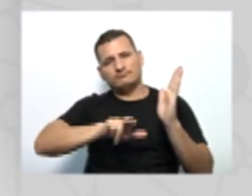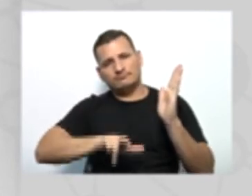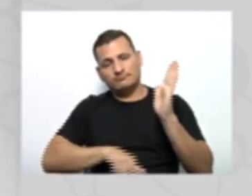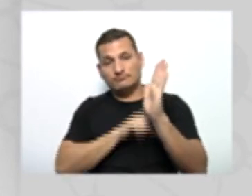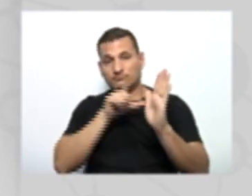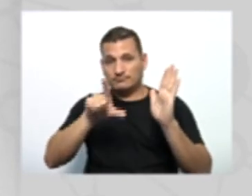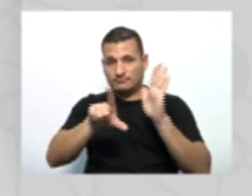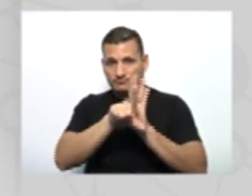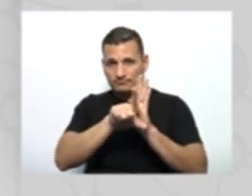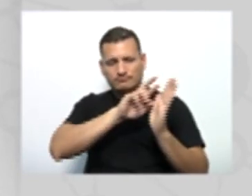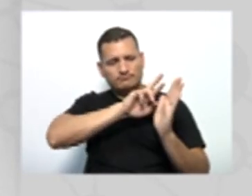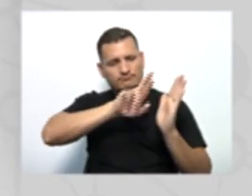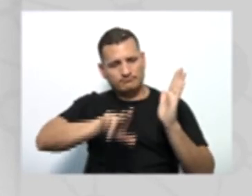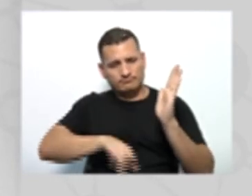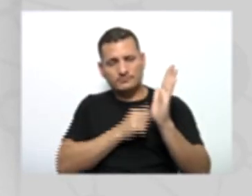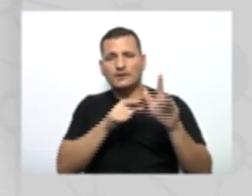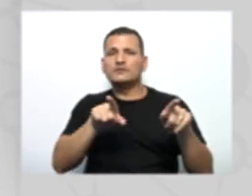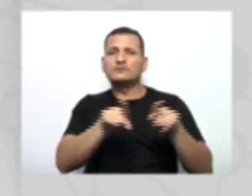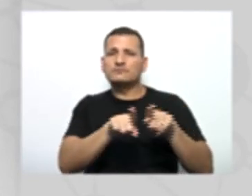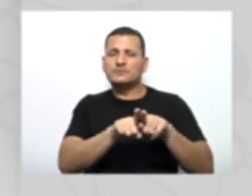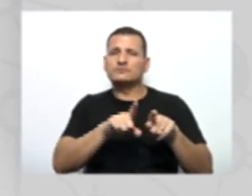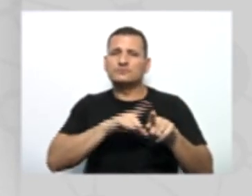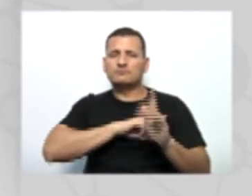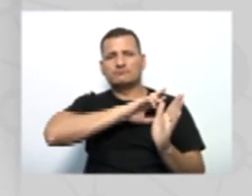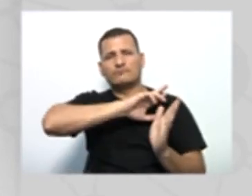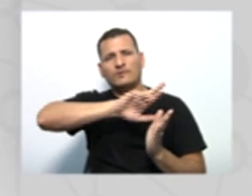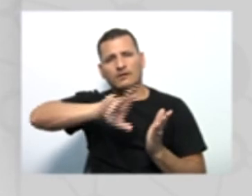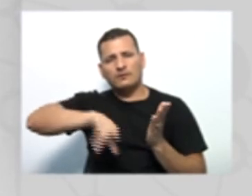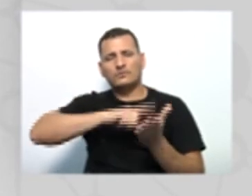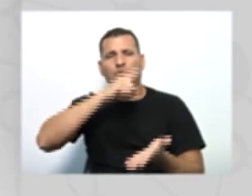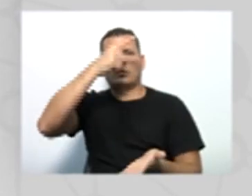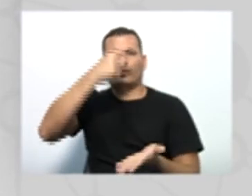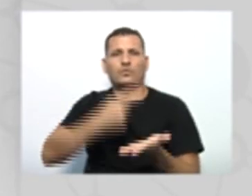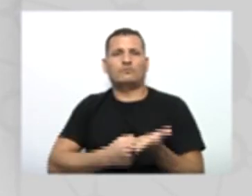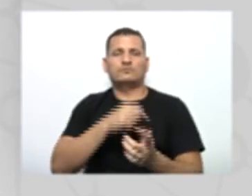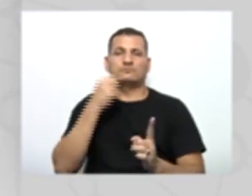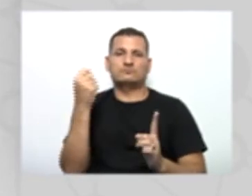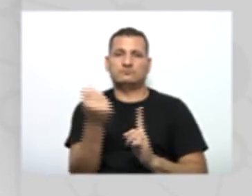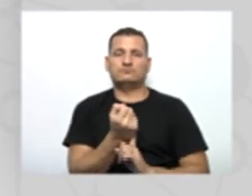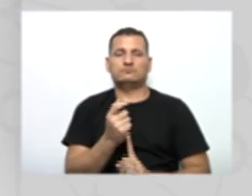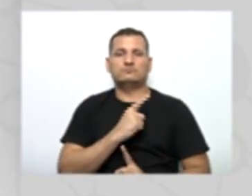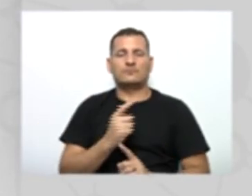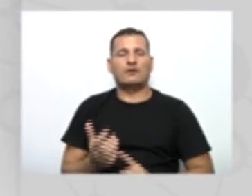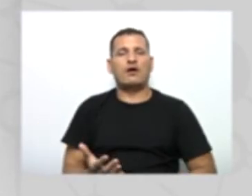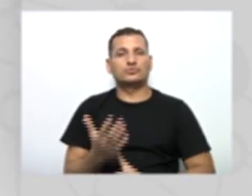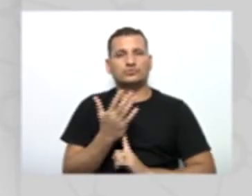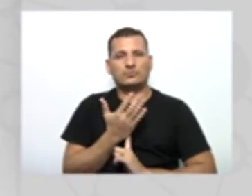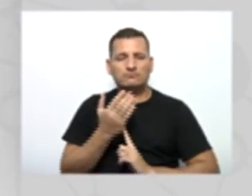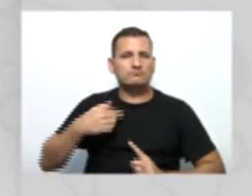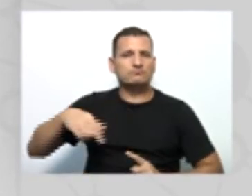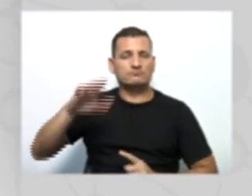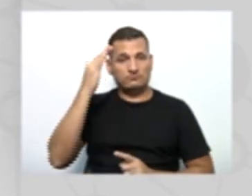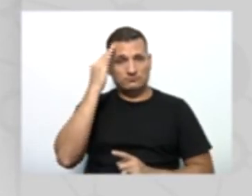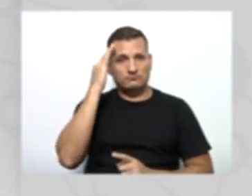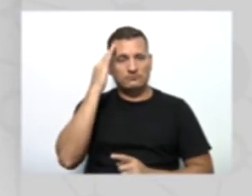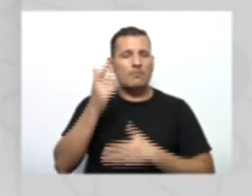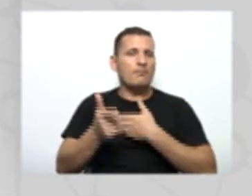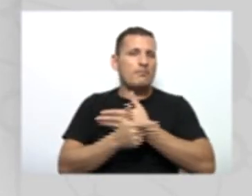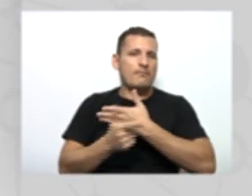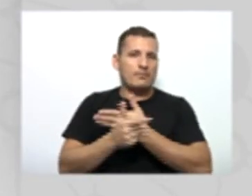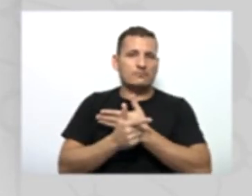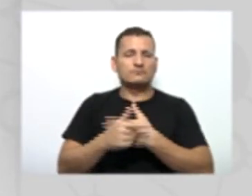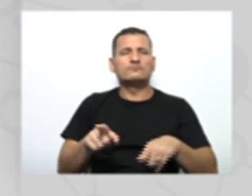Nós, cidadãos, temos direitos, mas nós devemos também obediência ao Estado. Nós devemos obediência